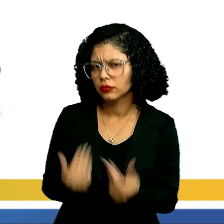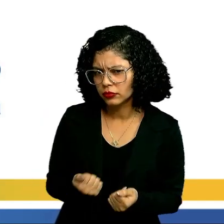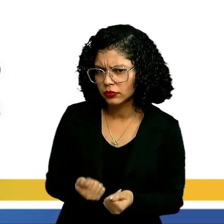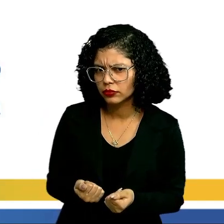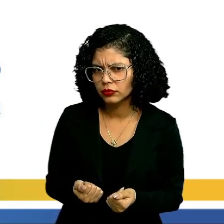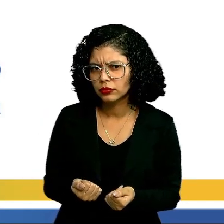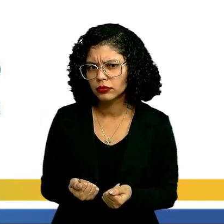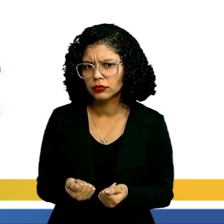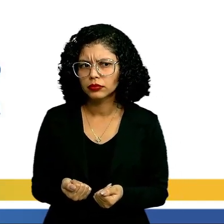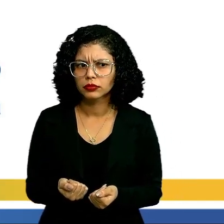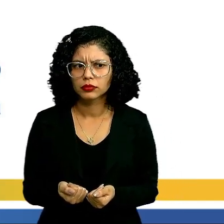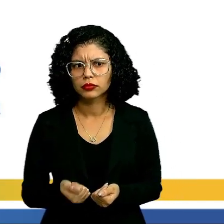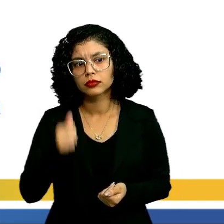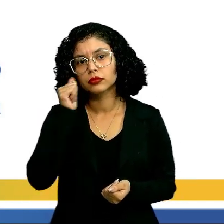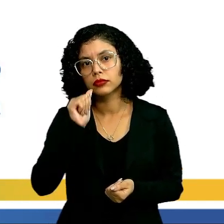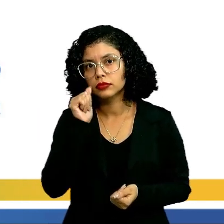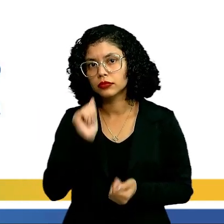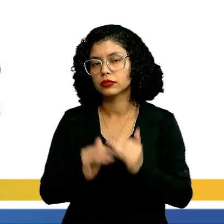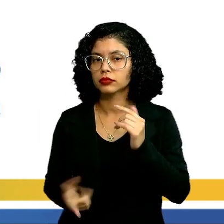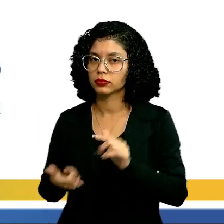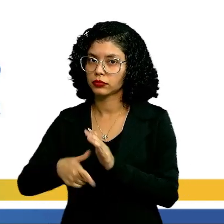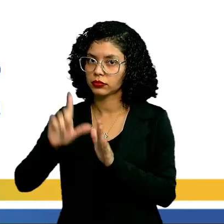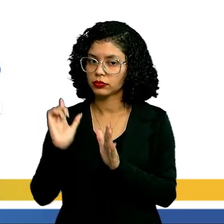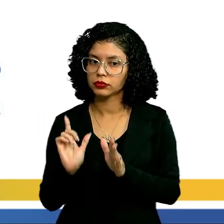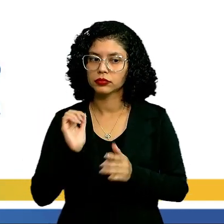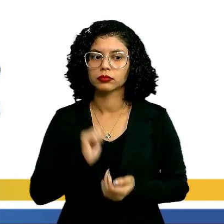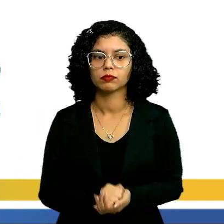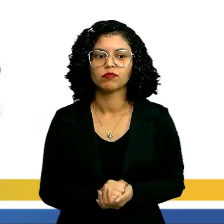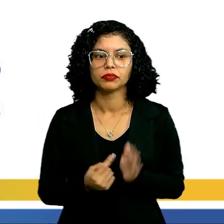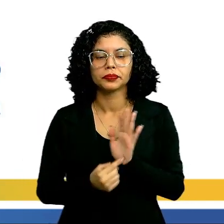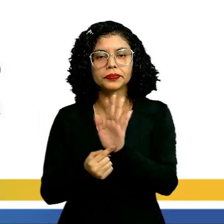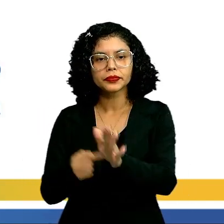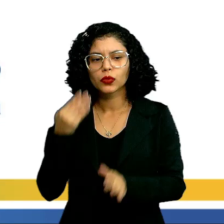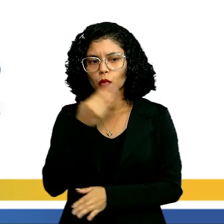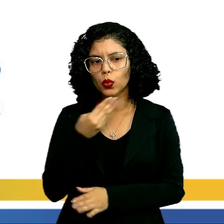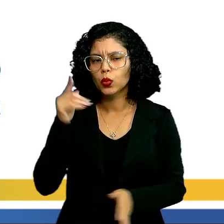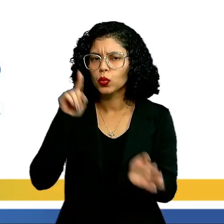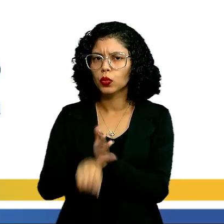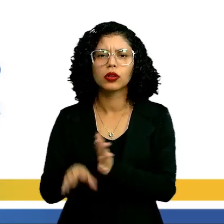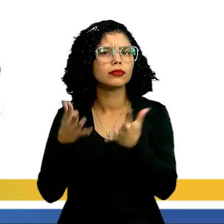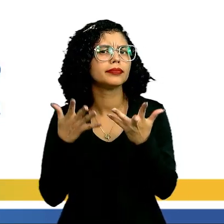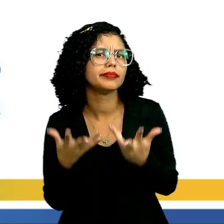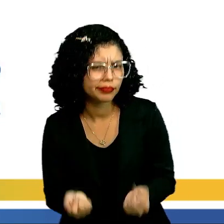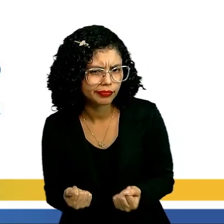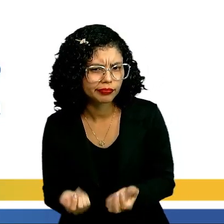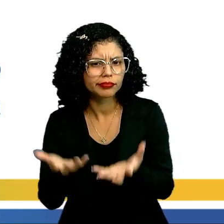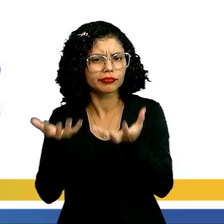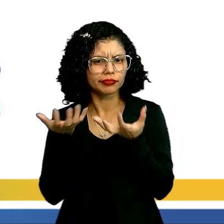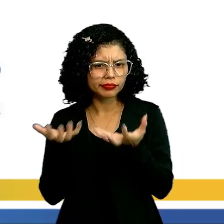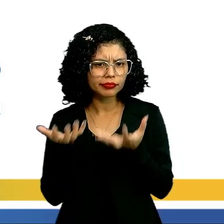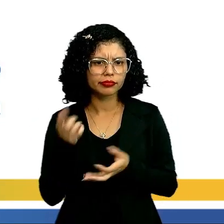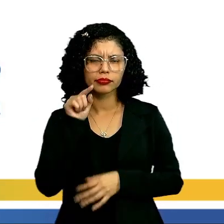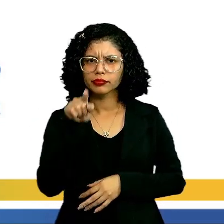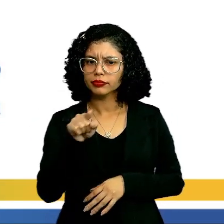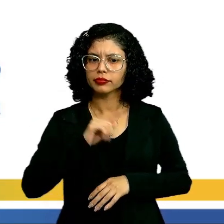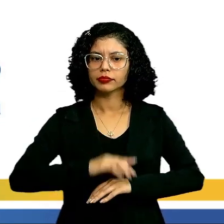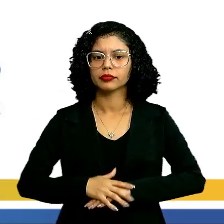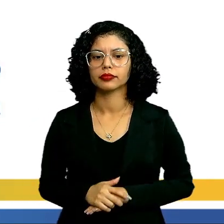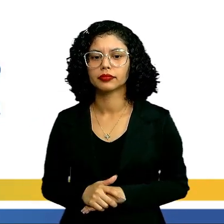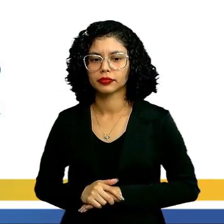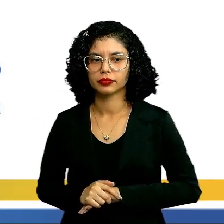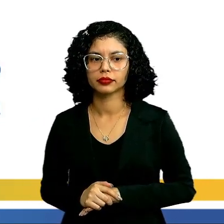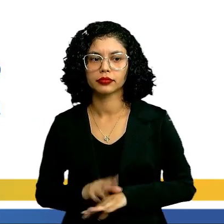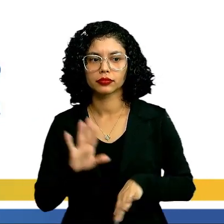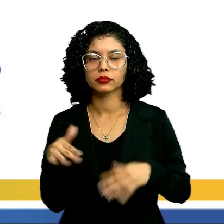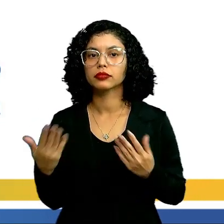é essa criança? A menina que eu citei anteriormente. Mostrou um doce e perguntou. Esse doce faz referência